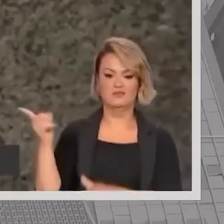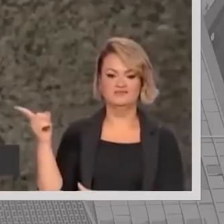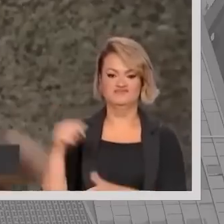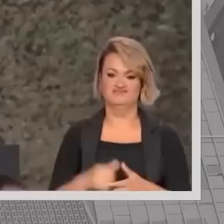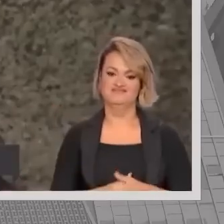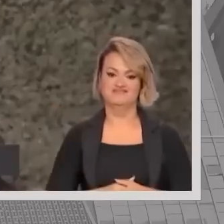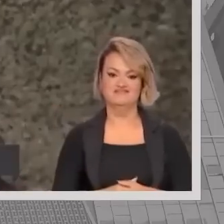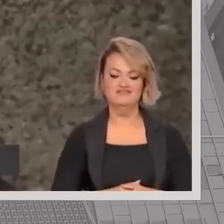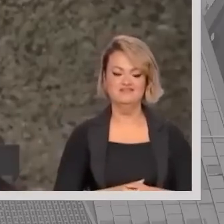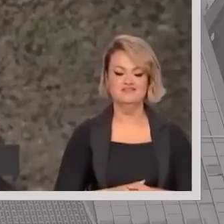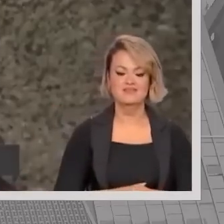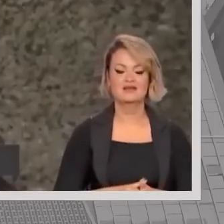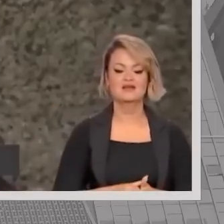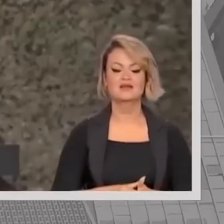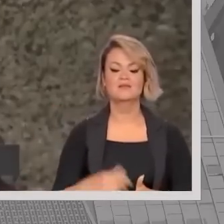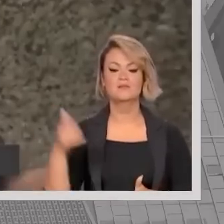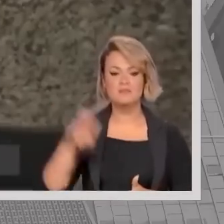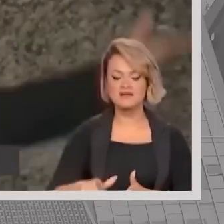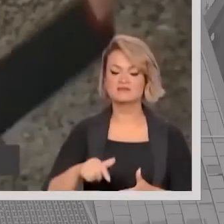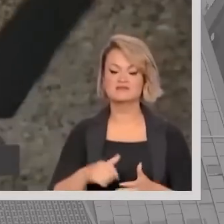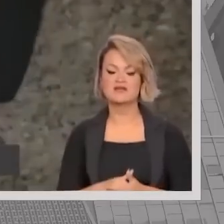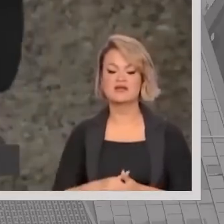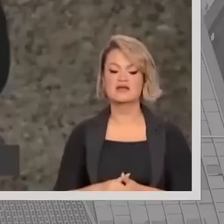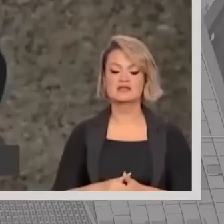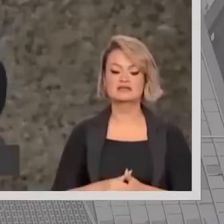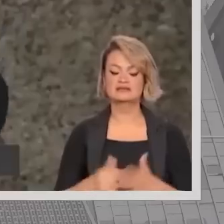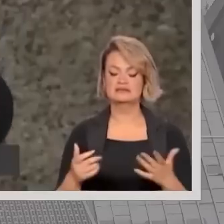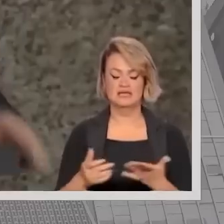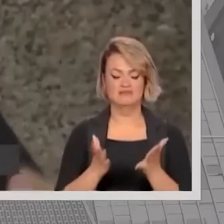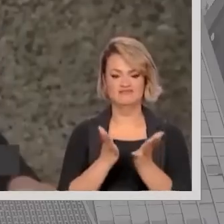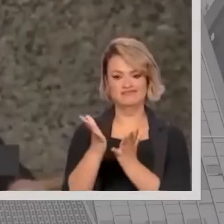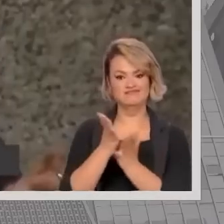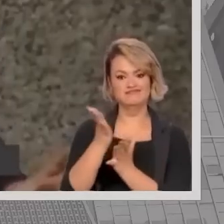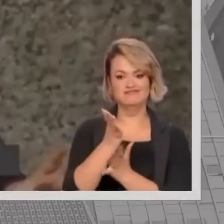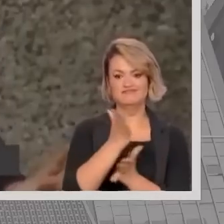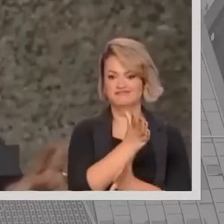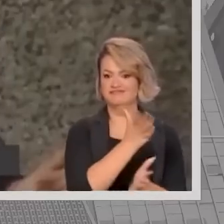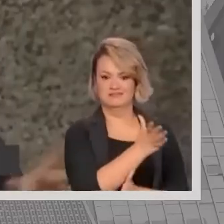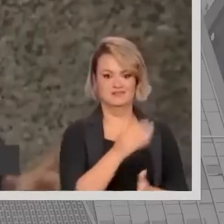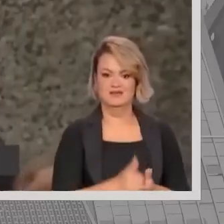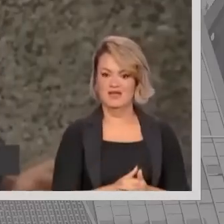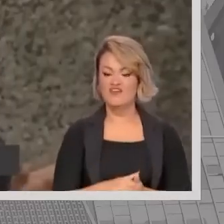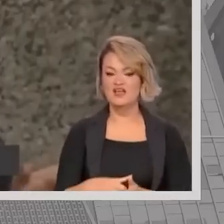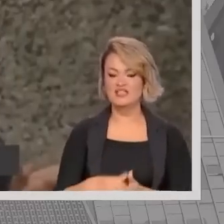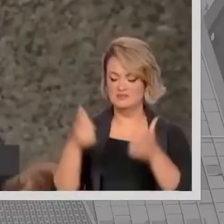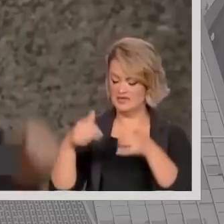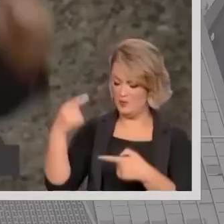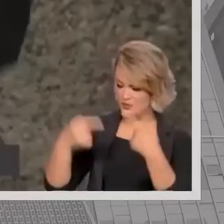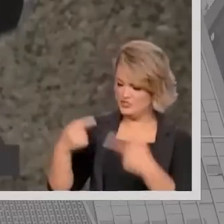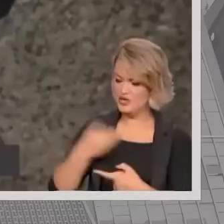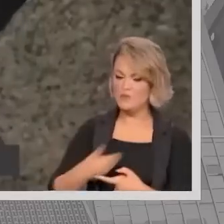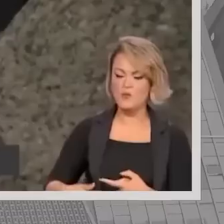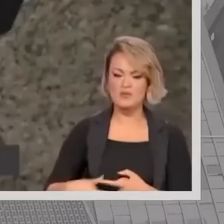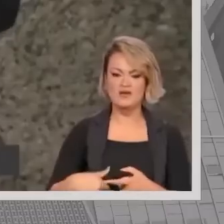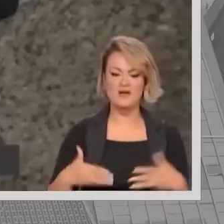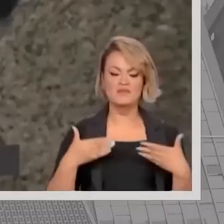vai para a indústria automobilística. Base, anual? Anual. Todo ano gasta quanto? Todo ano, 4,7 bi para a indústria de